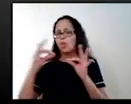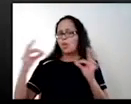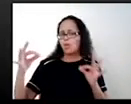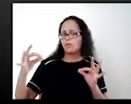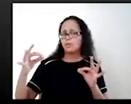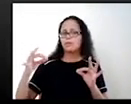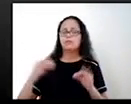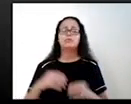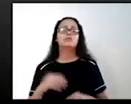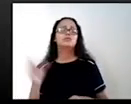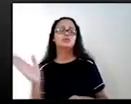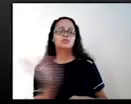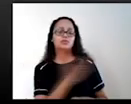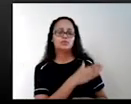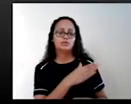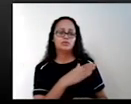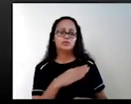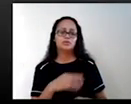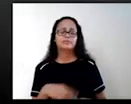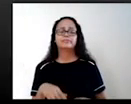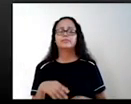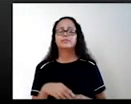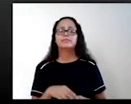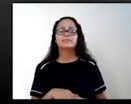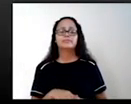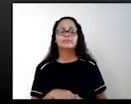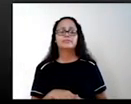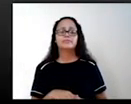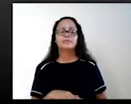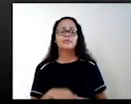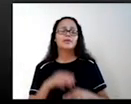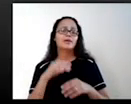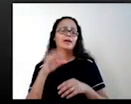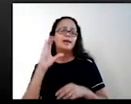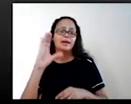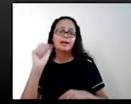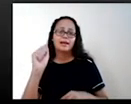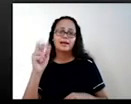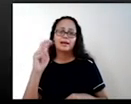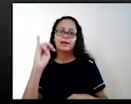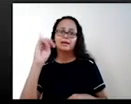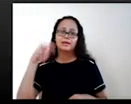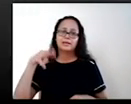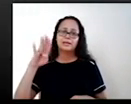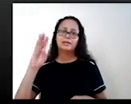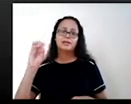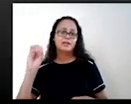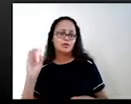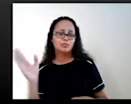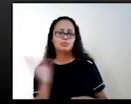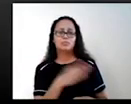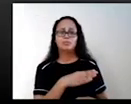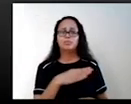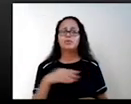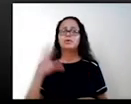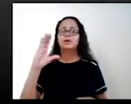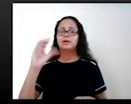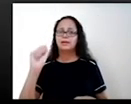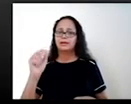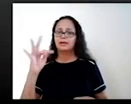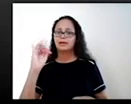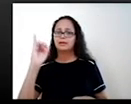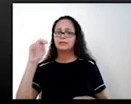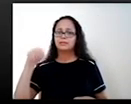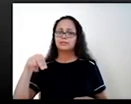suporta, né? Que está faltando alguma coisa, que está falho, carimbo, Caatinga, que é um cheiro ruim,